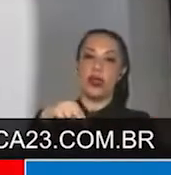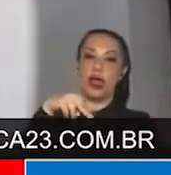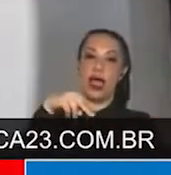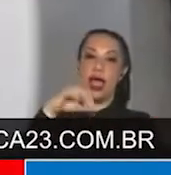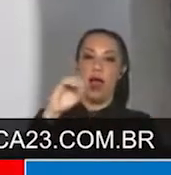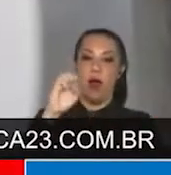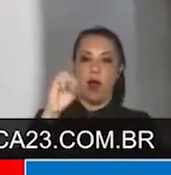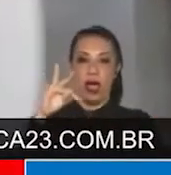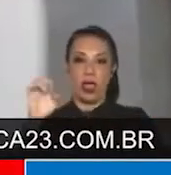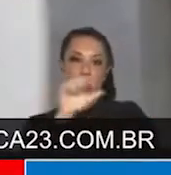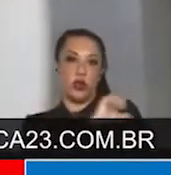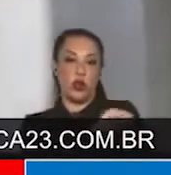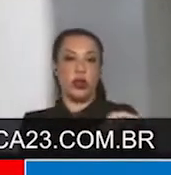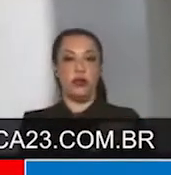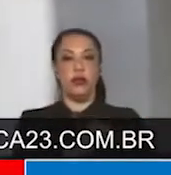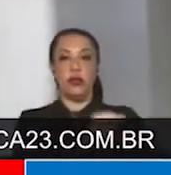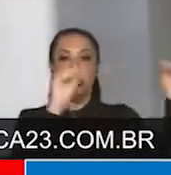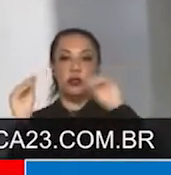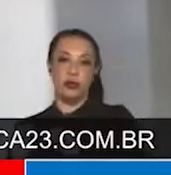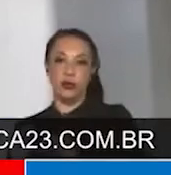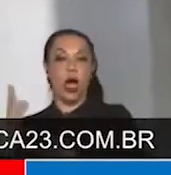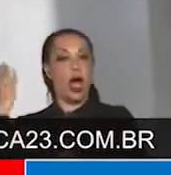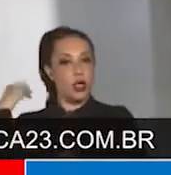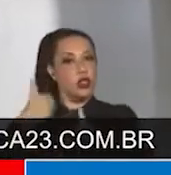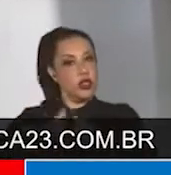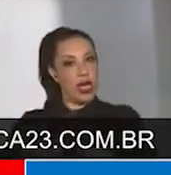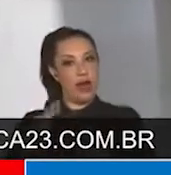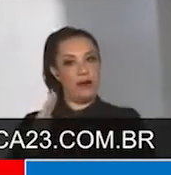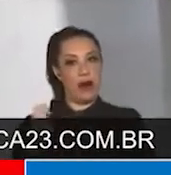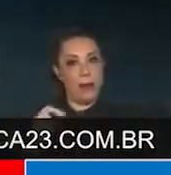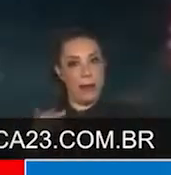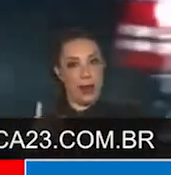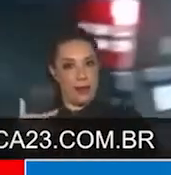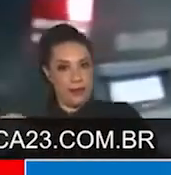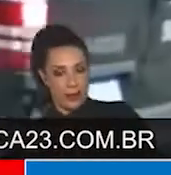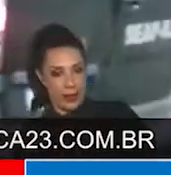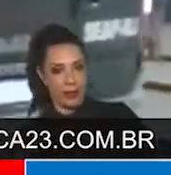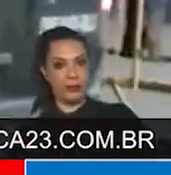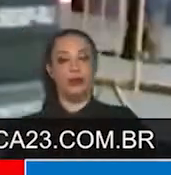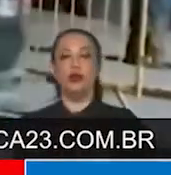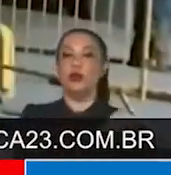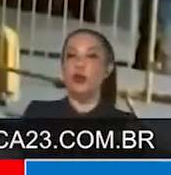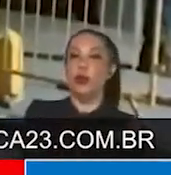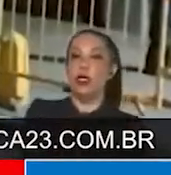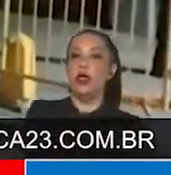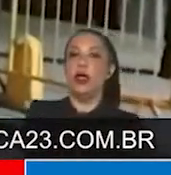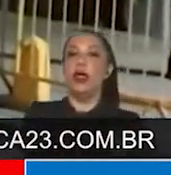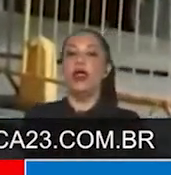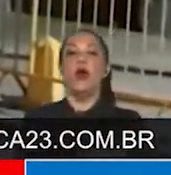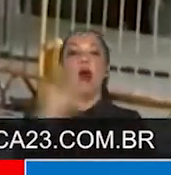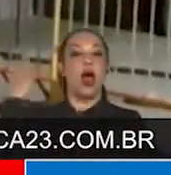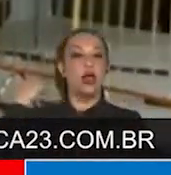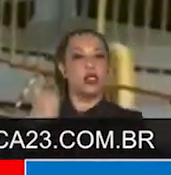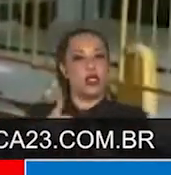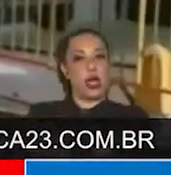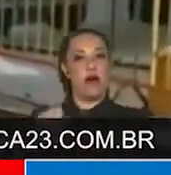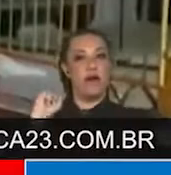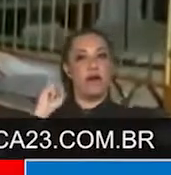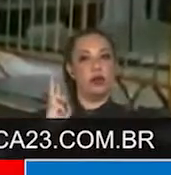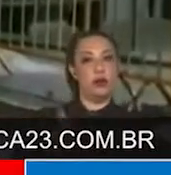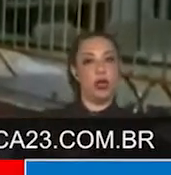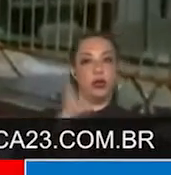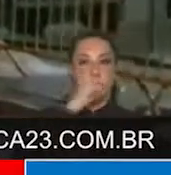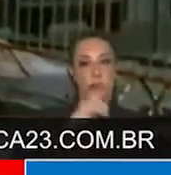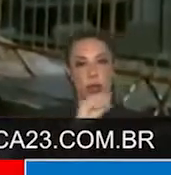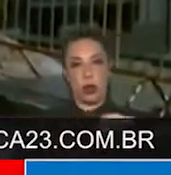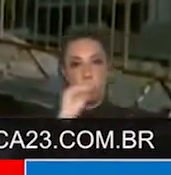depois de ser transferido do complexo prisional de Benfica na Zona Norte onde estava desde a madrugada de